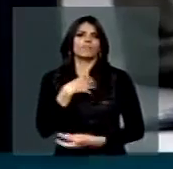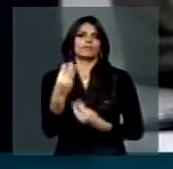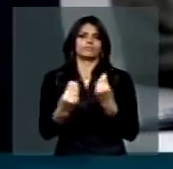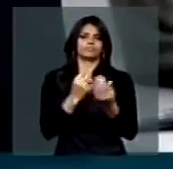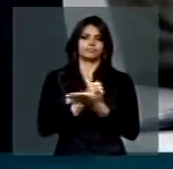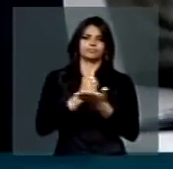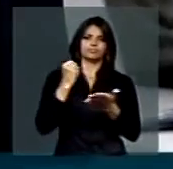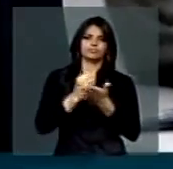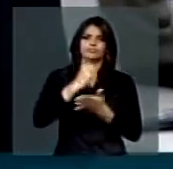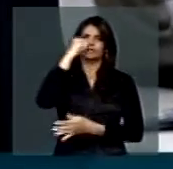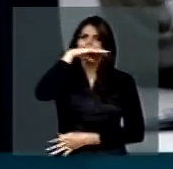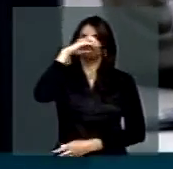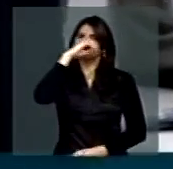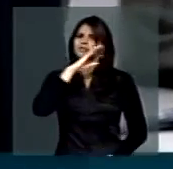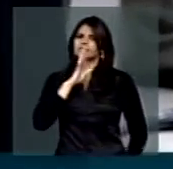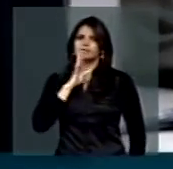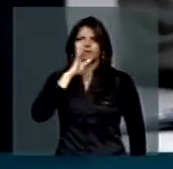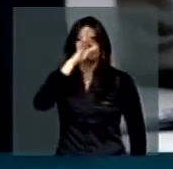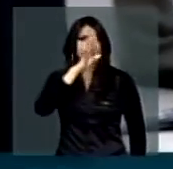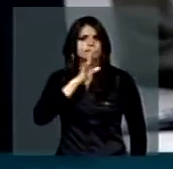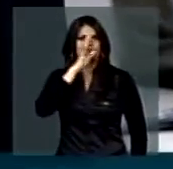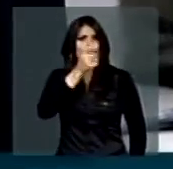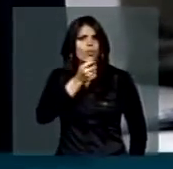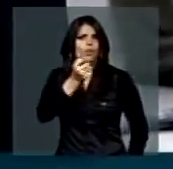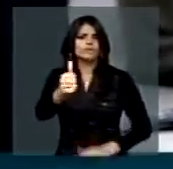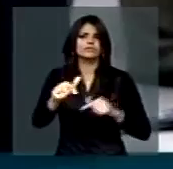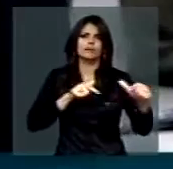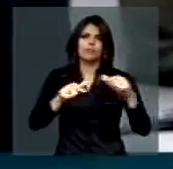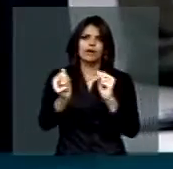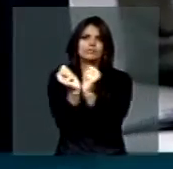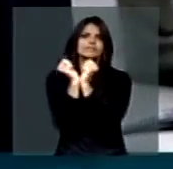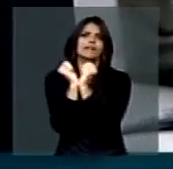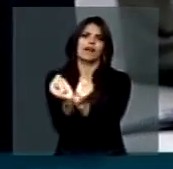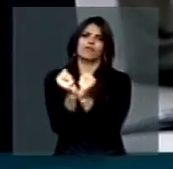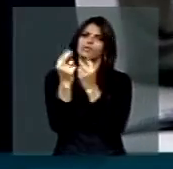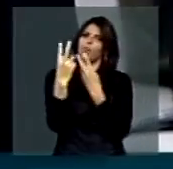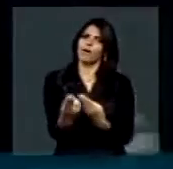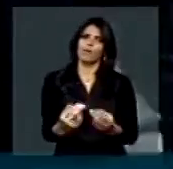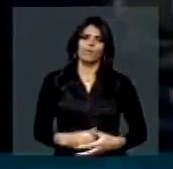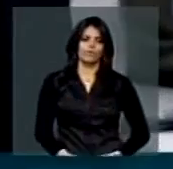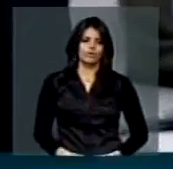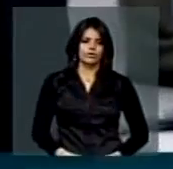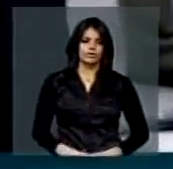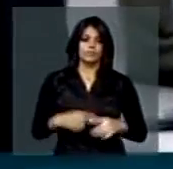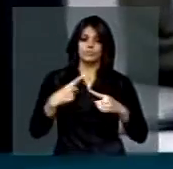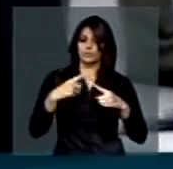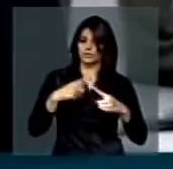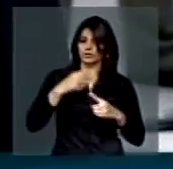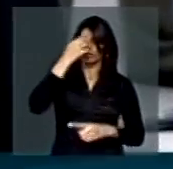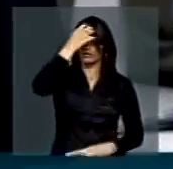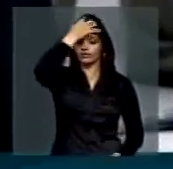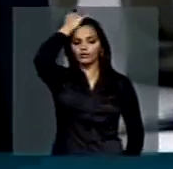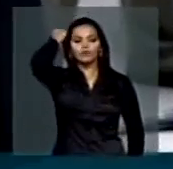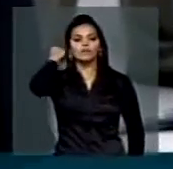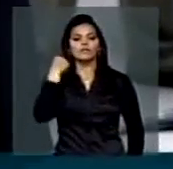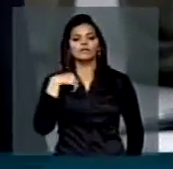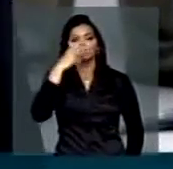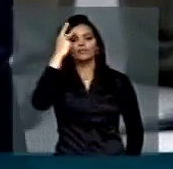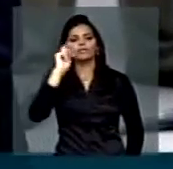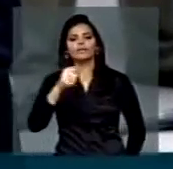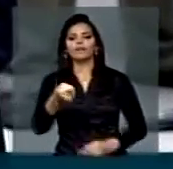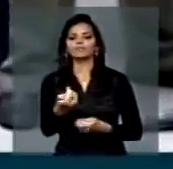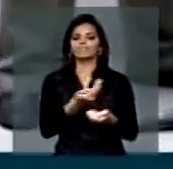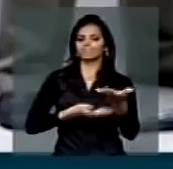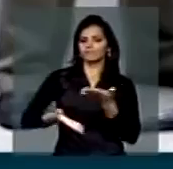de superexploração, quase que um trabalho escravo, ou escravo, afinal de contas, quem fez a mediação e qual